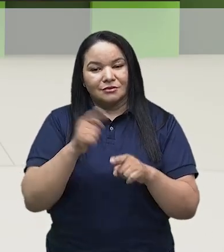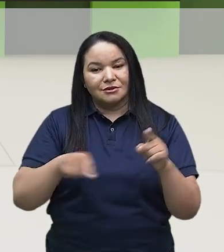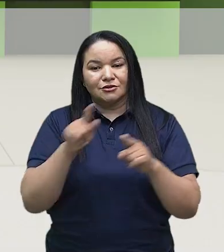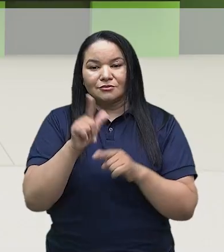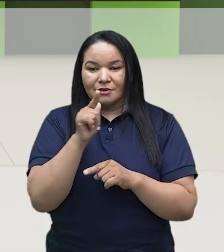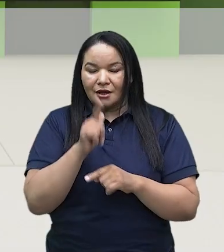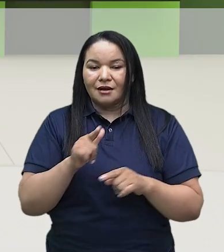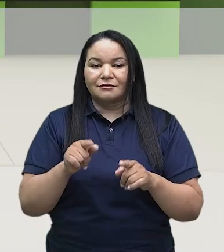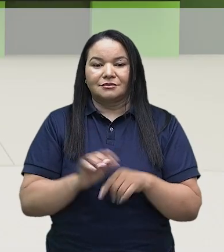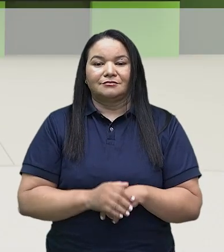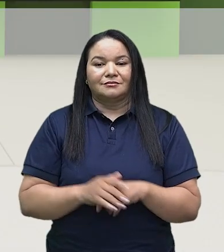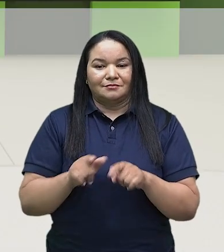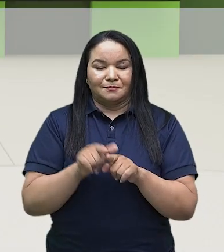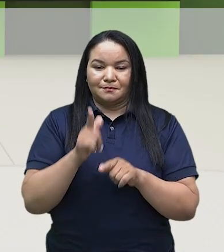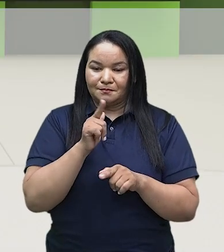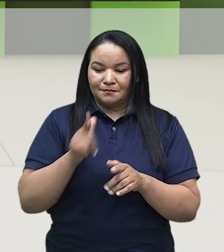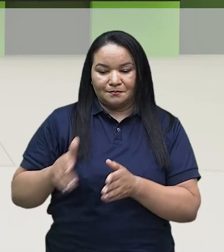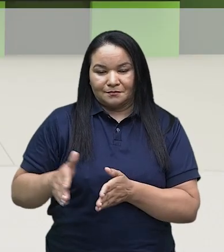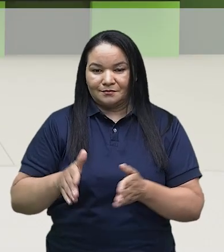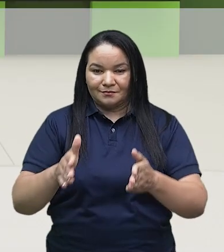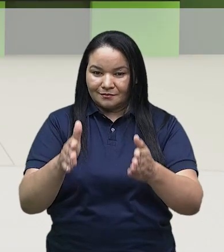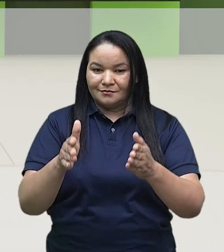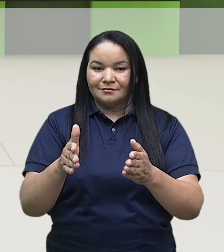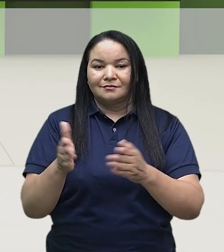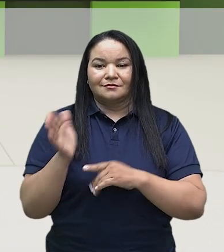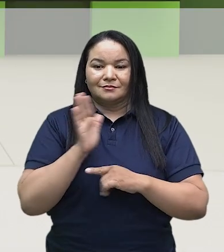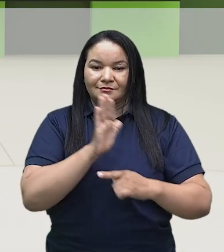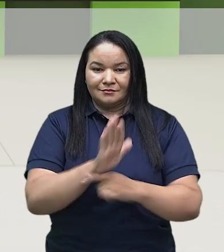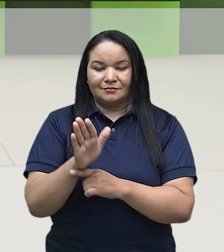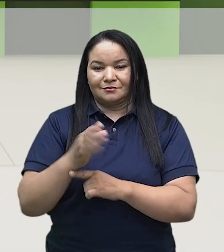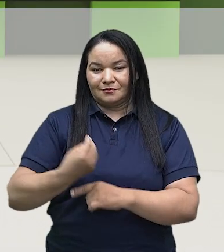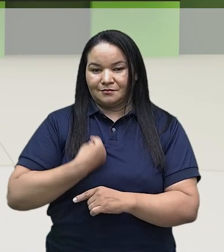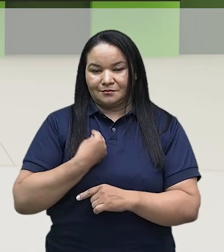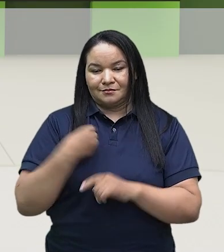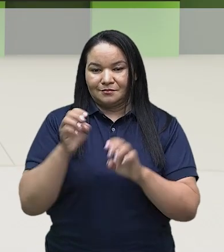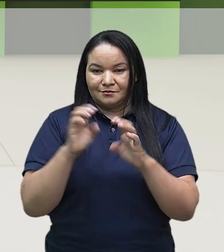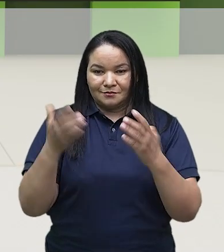Nesse ciclo hidrológico que faz parte, né, do